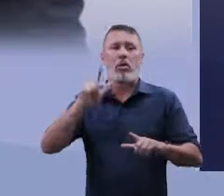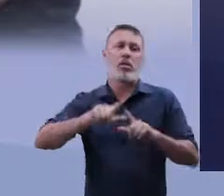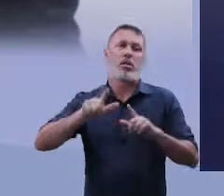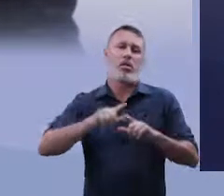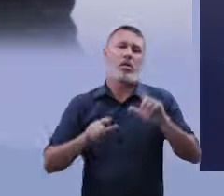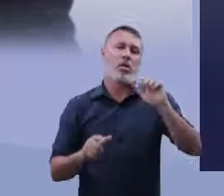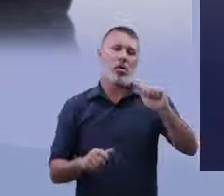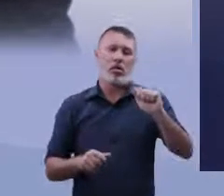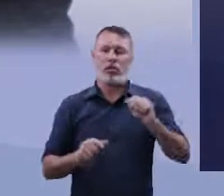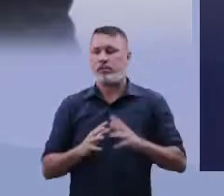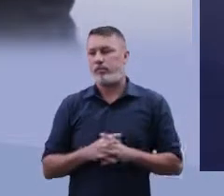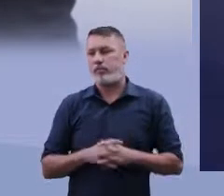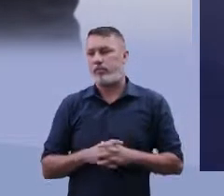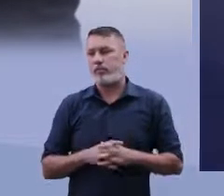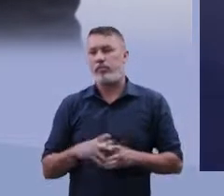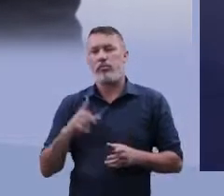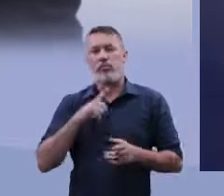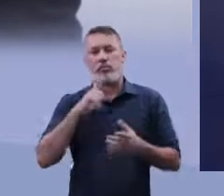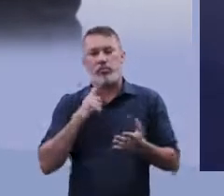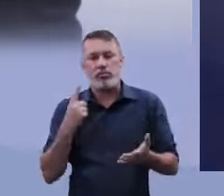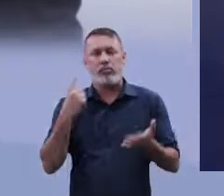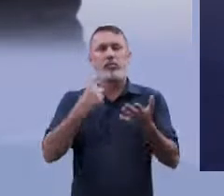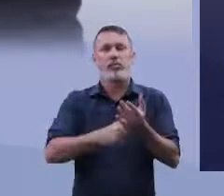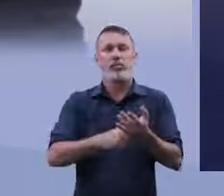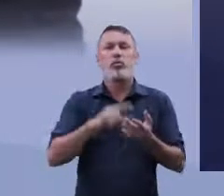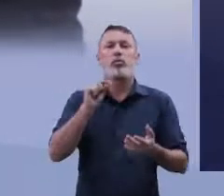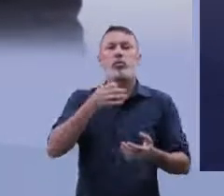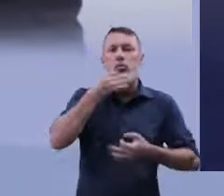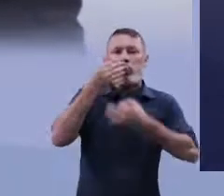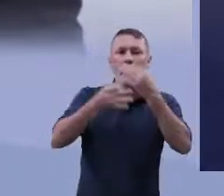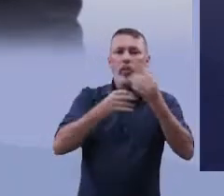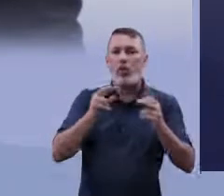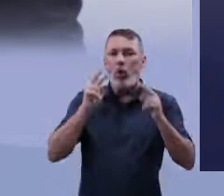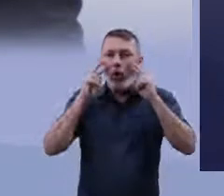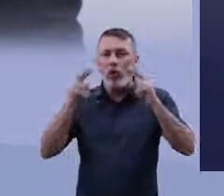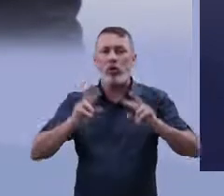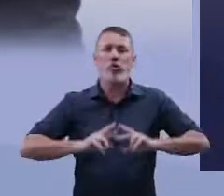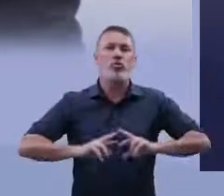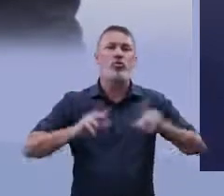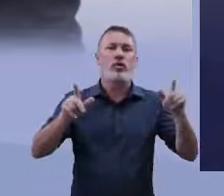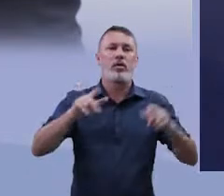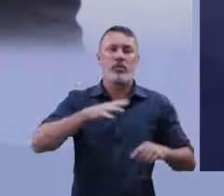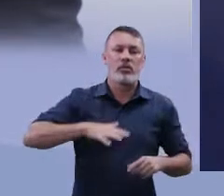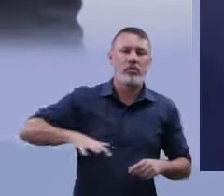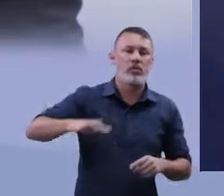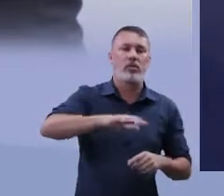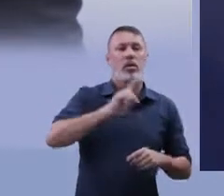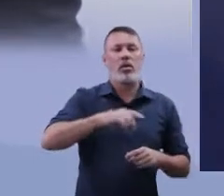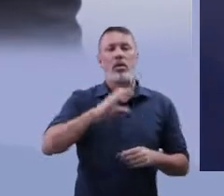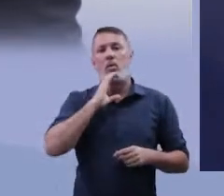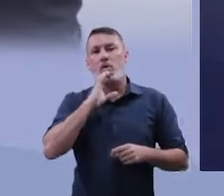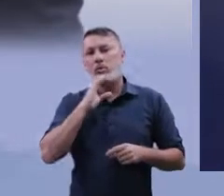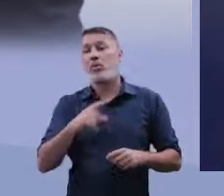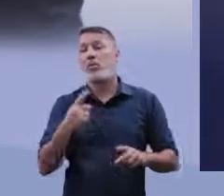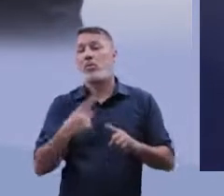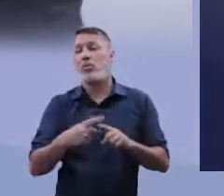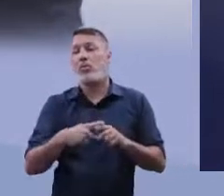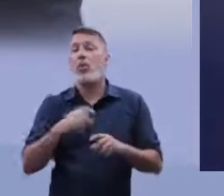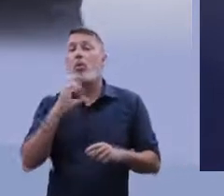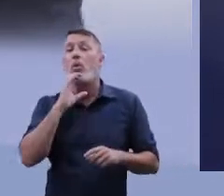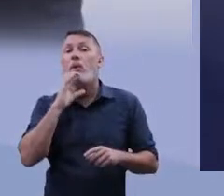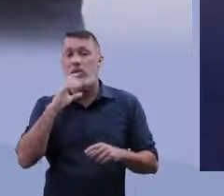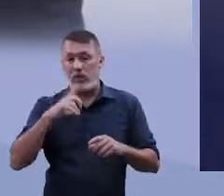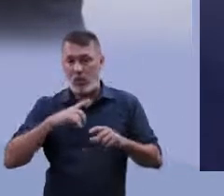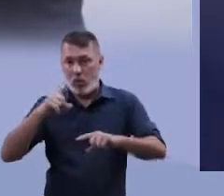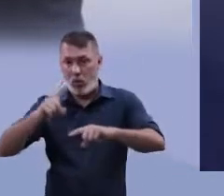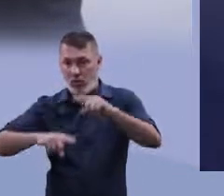uma vez a alternativa A. Assume pontos de vista opostos acerca da natureza do conhecimento, porque um dizia que o conhecimento